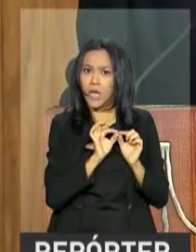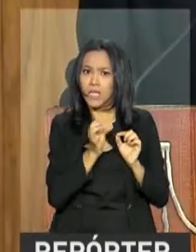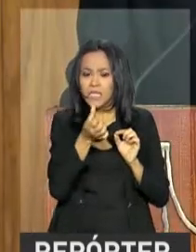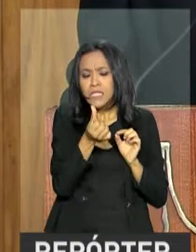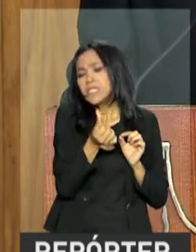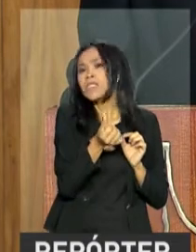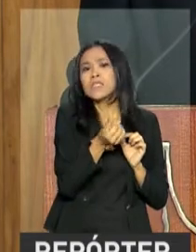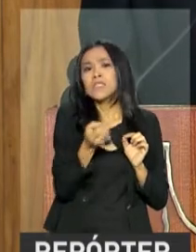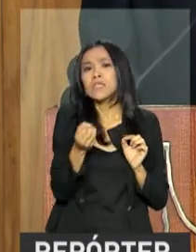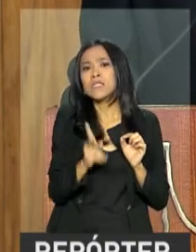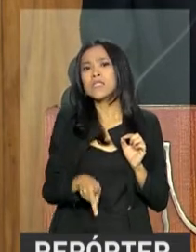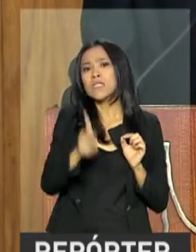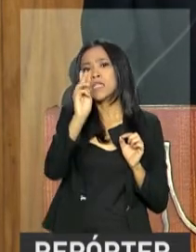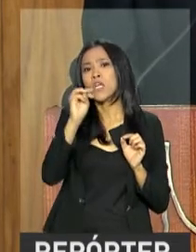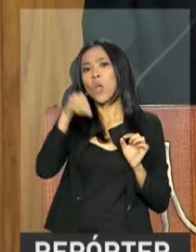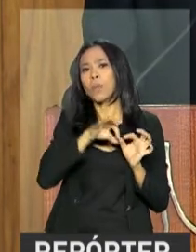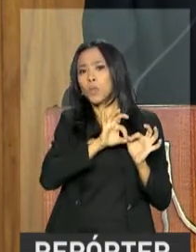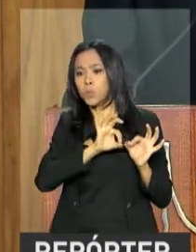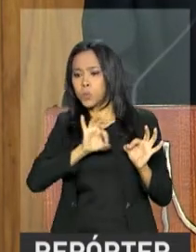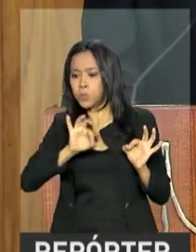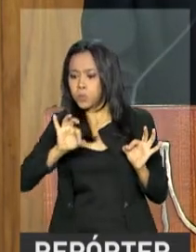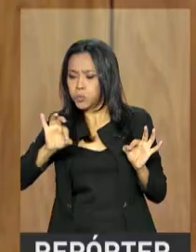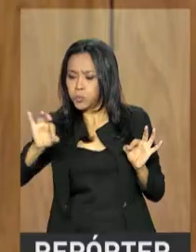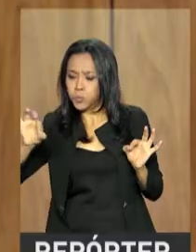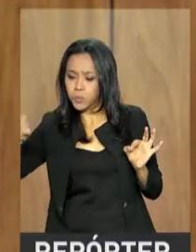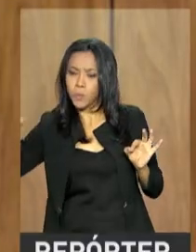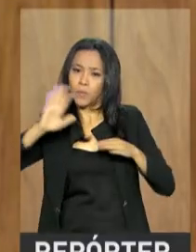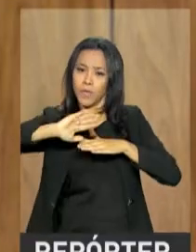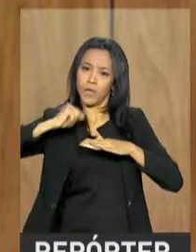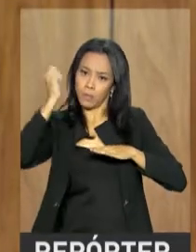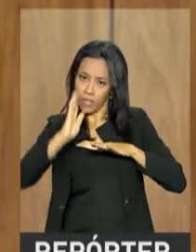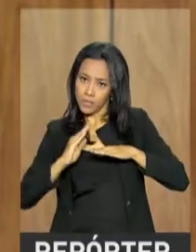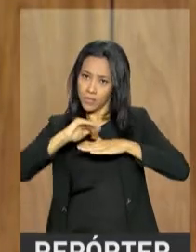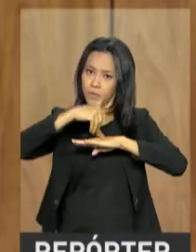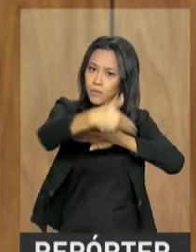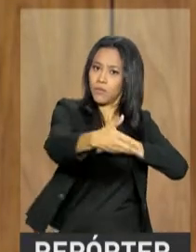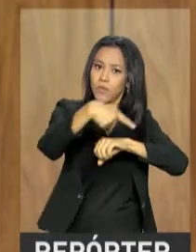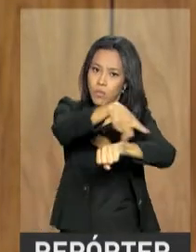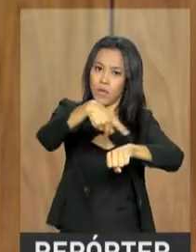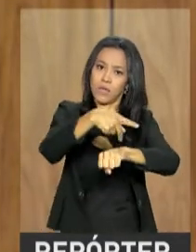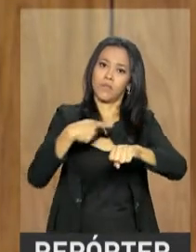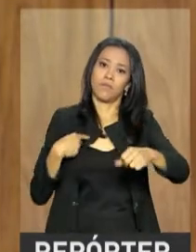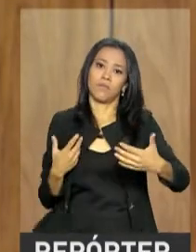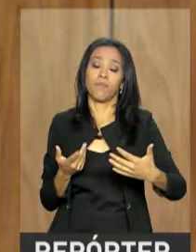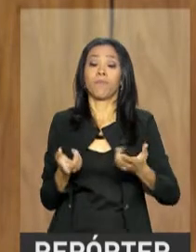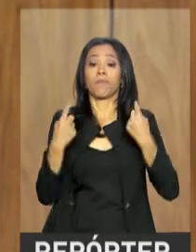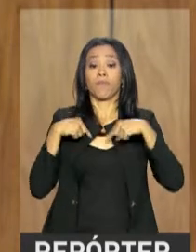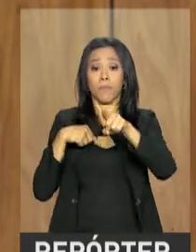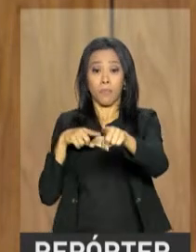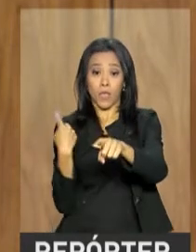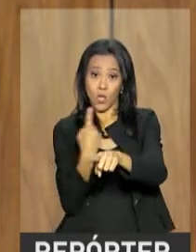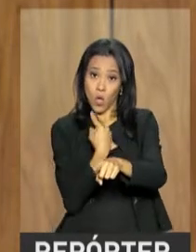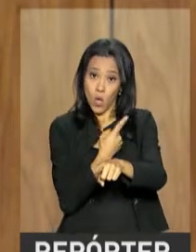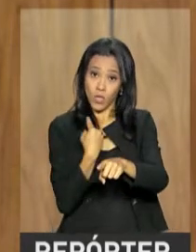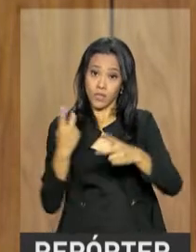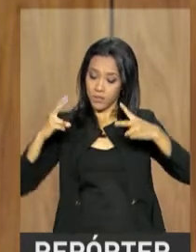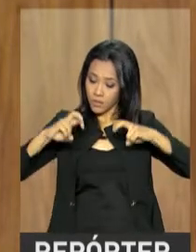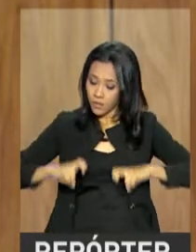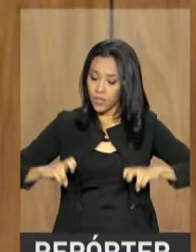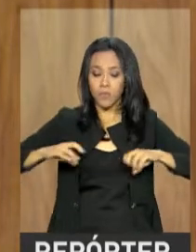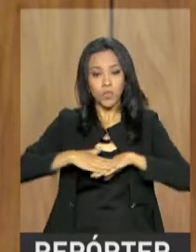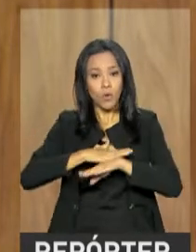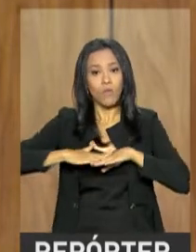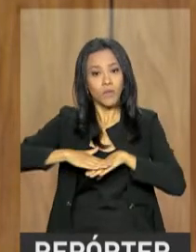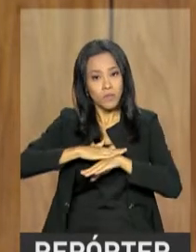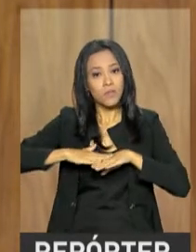fronteira que precisam de segurança estratégica nós cooperamos e acertamos incrementar essa cooperação